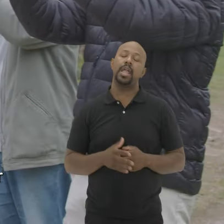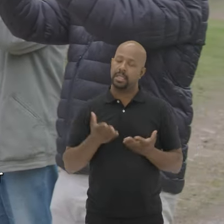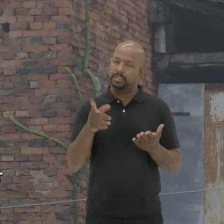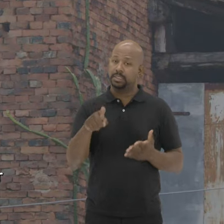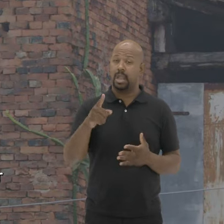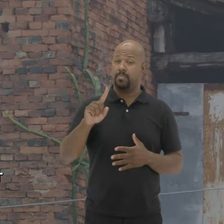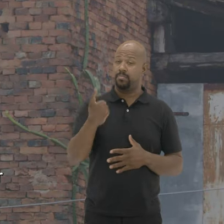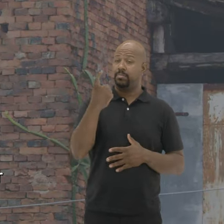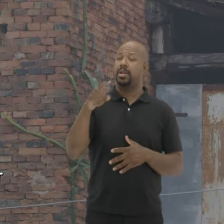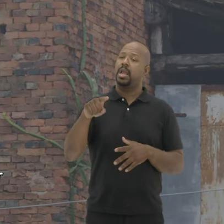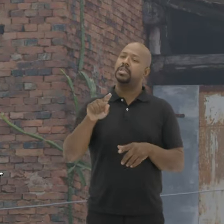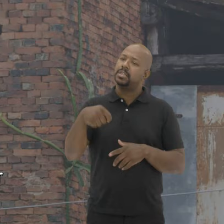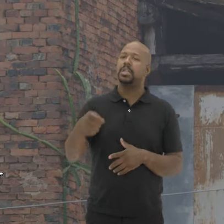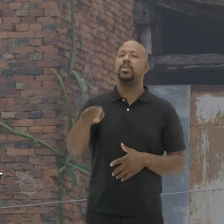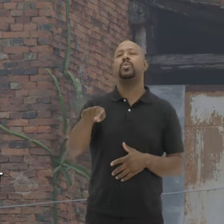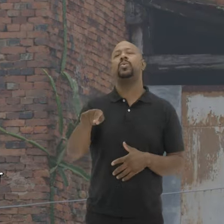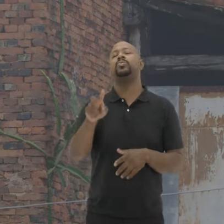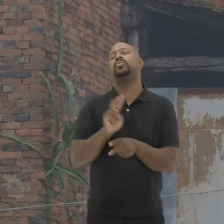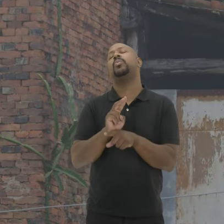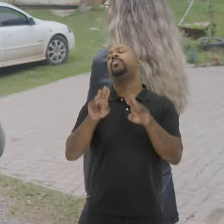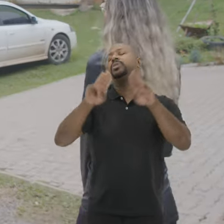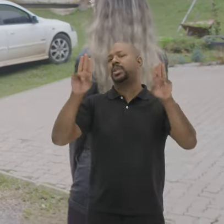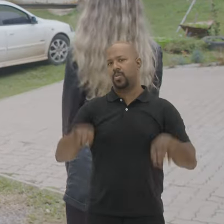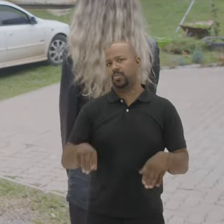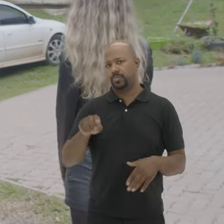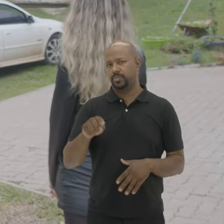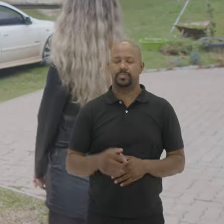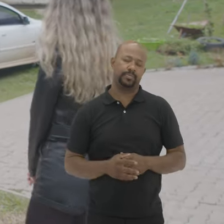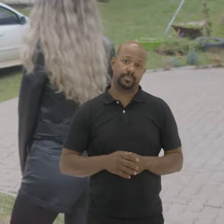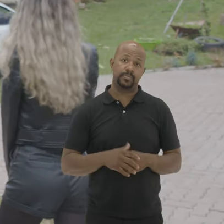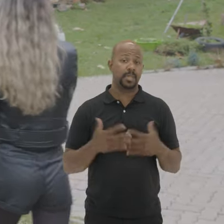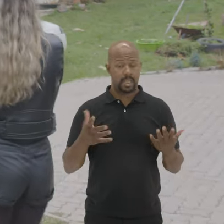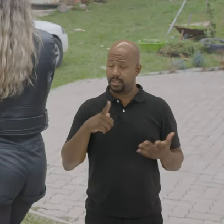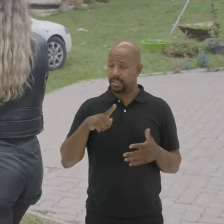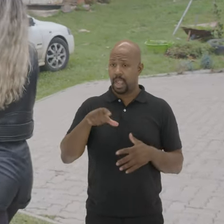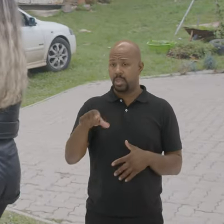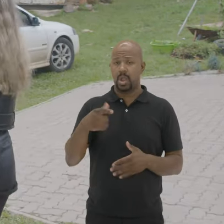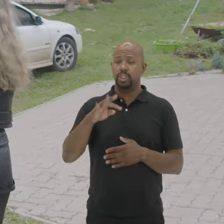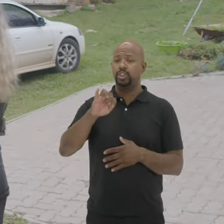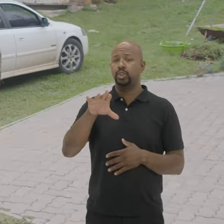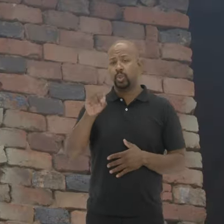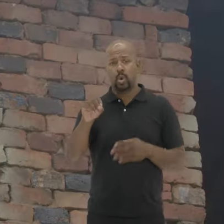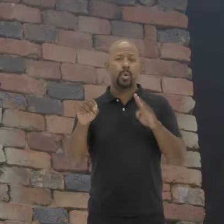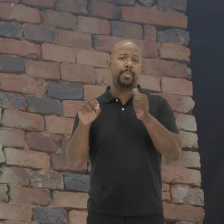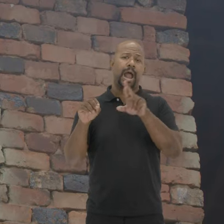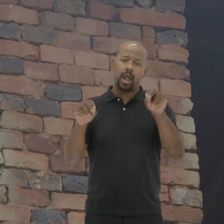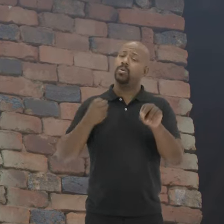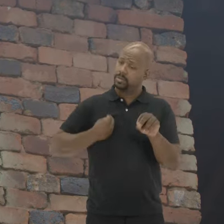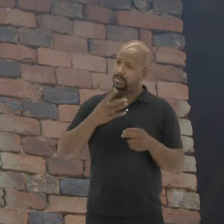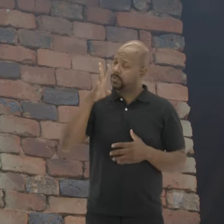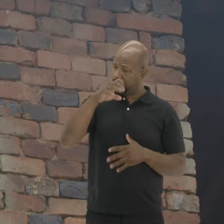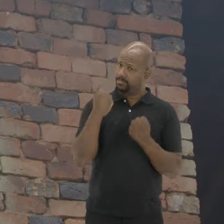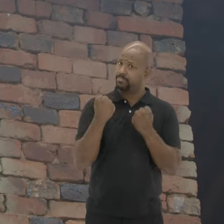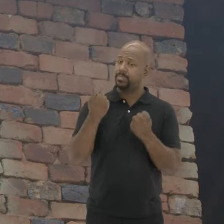Esse aí que a gente quer transformar ele num museu agora. Uma casa muito antiga de tijolos. E aí tá aí, ó, é tijolo e barro e tá de pé, né? Não